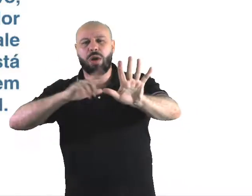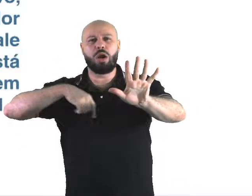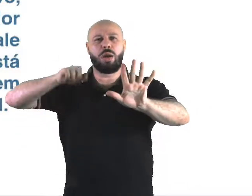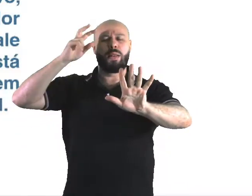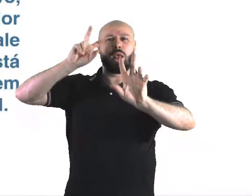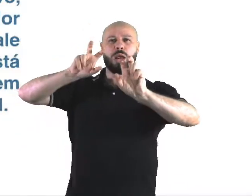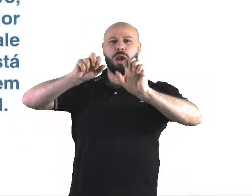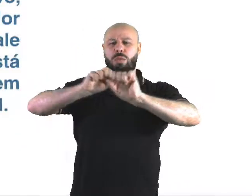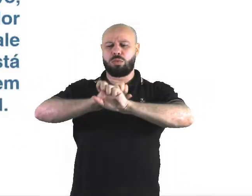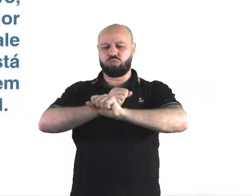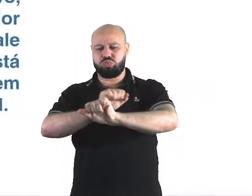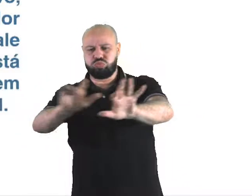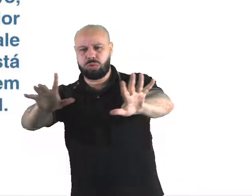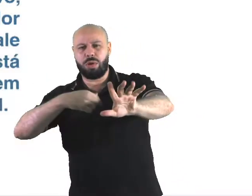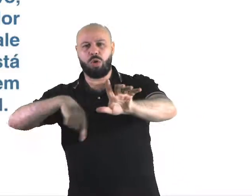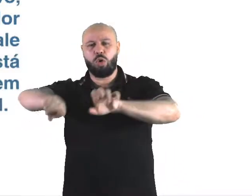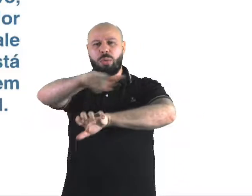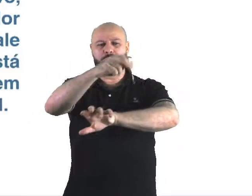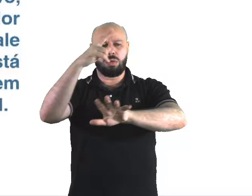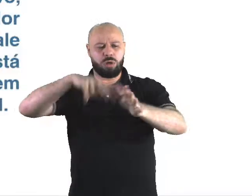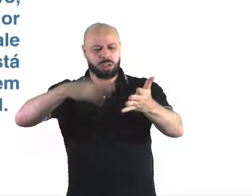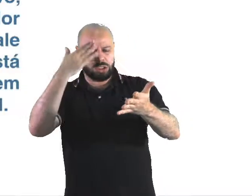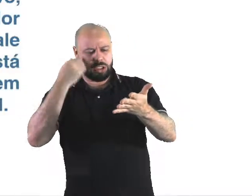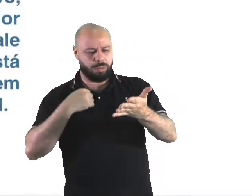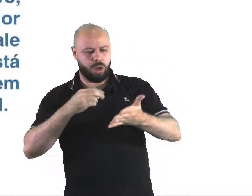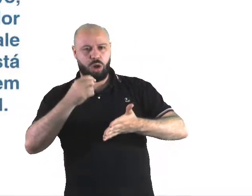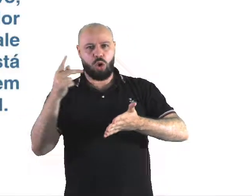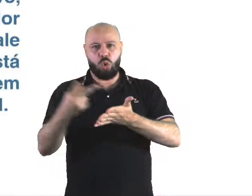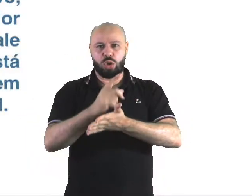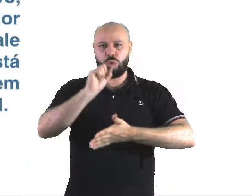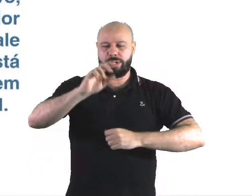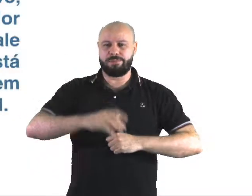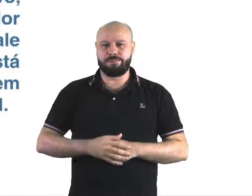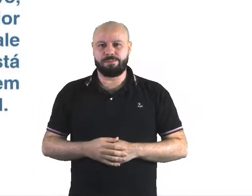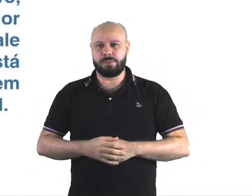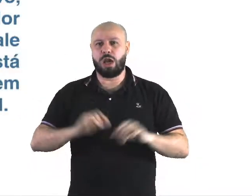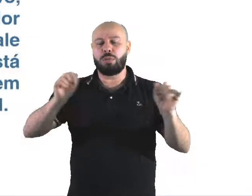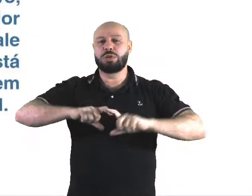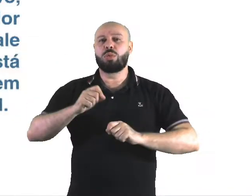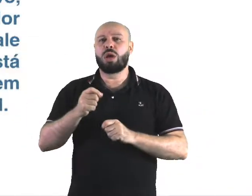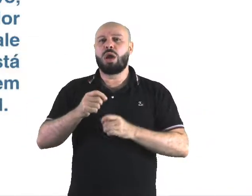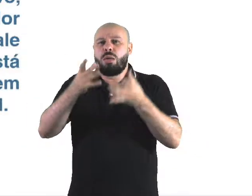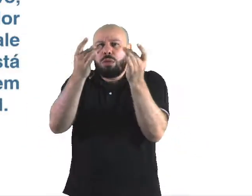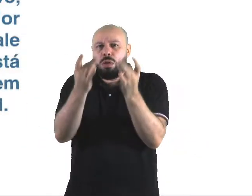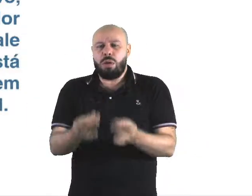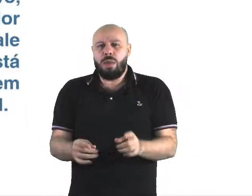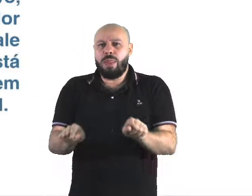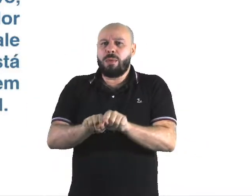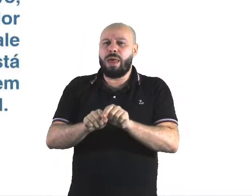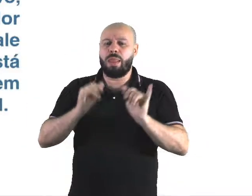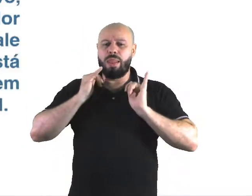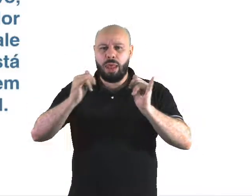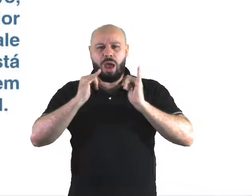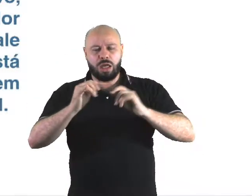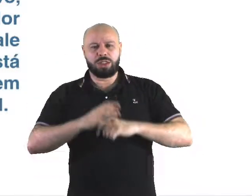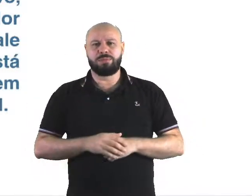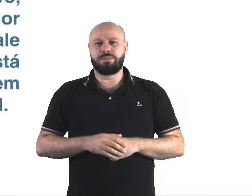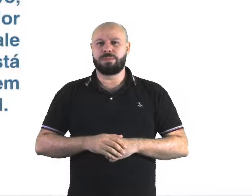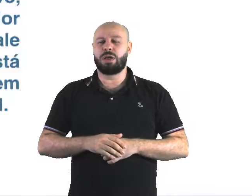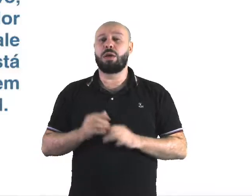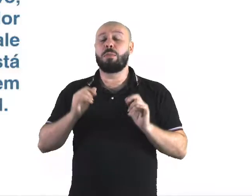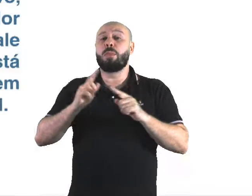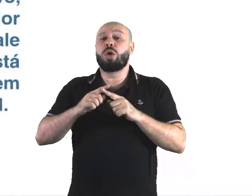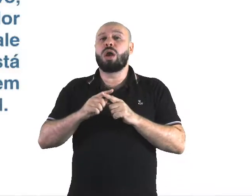determinado assunto para informar o leitor. Ela também pode ser descritiva e narrativa, uma vez que